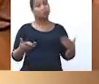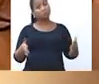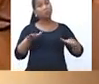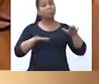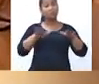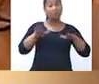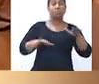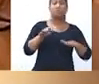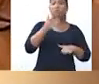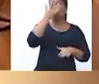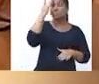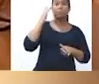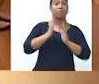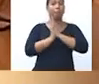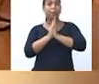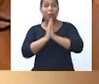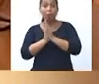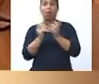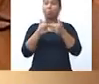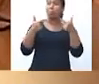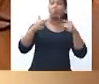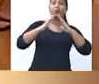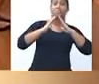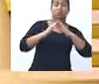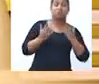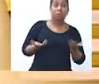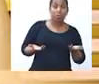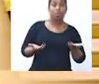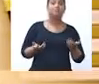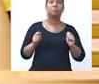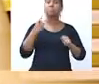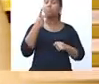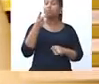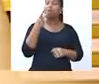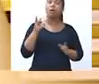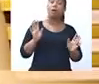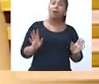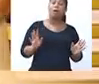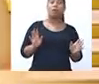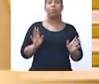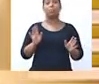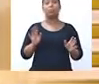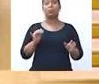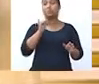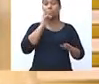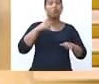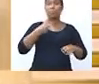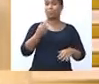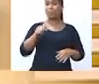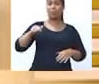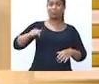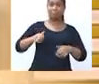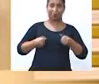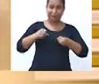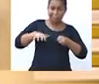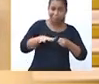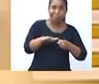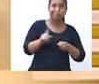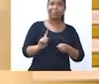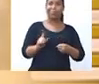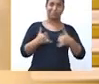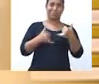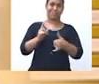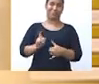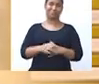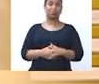Talvez Certamente não. alguma boneca, coisa de Isso. casa, né? Exatamente. Podia até arriscar, mas eu chutaria que não foi um carrinho. Sim. Normalmente não